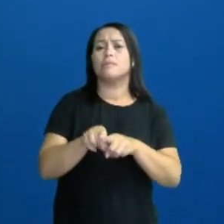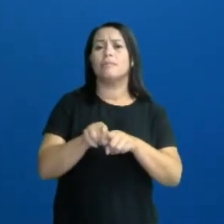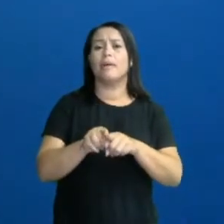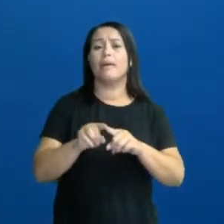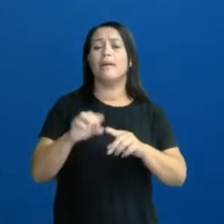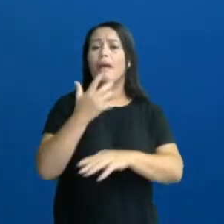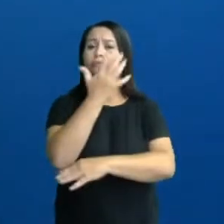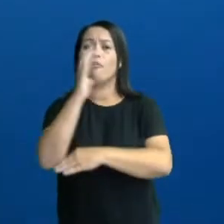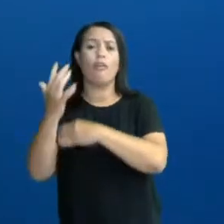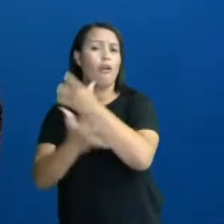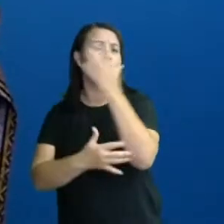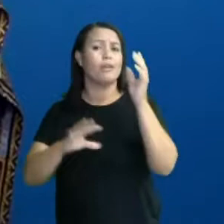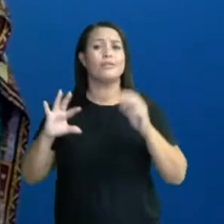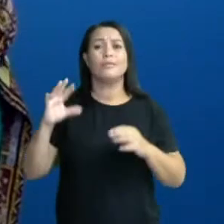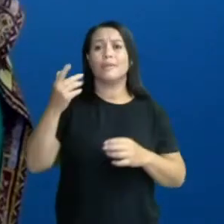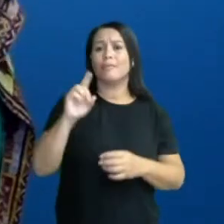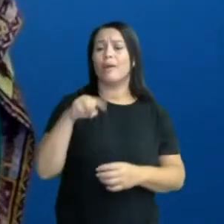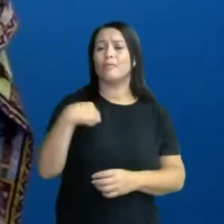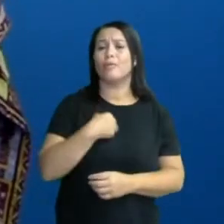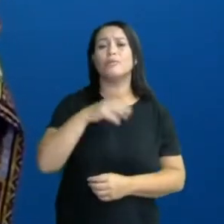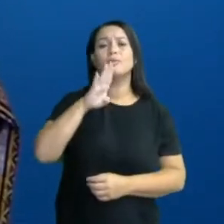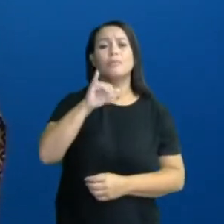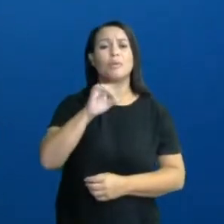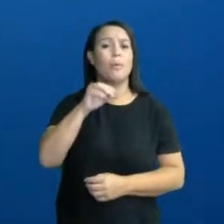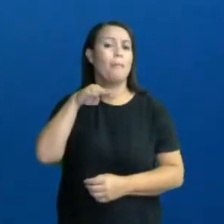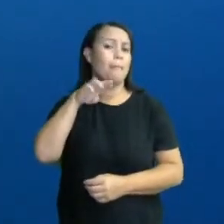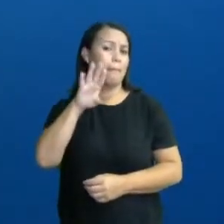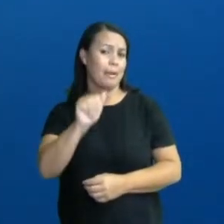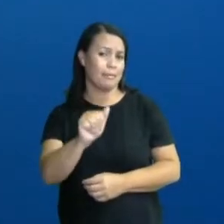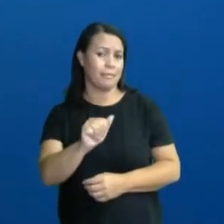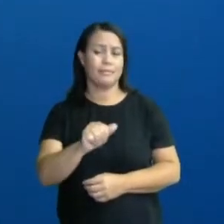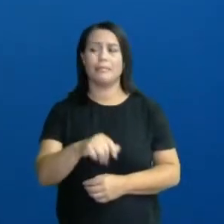clima, o nosso bioma, tá bem?